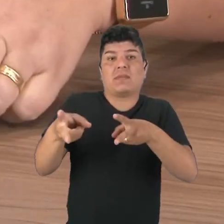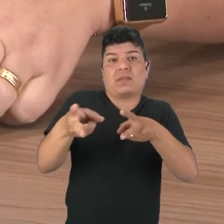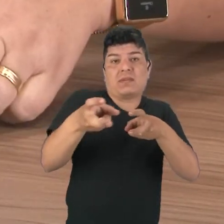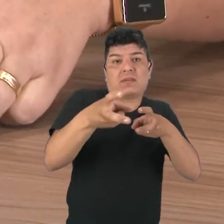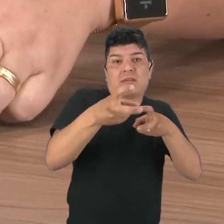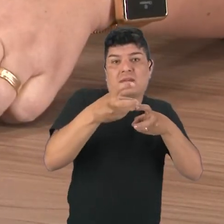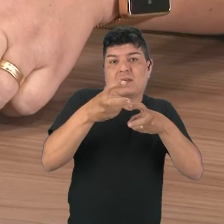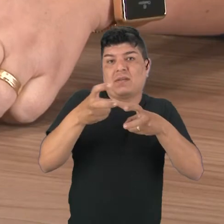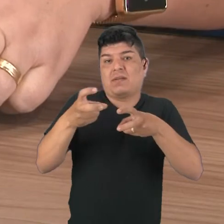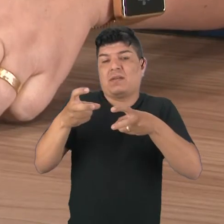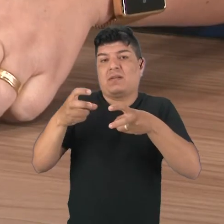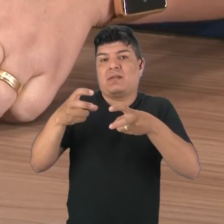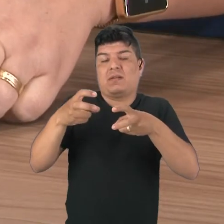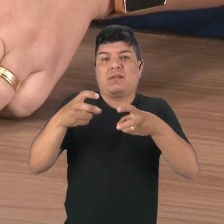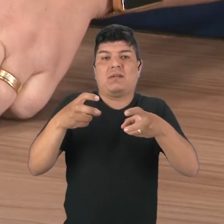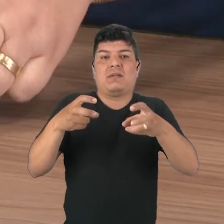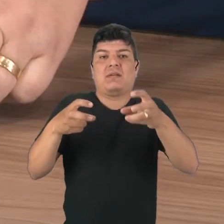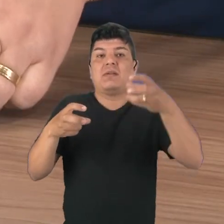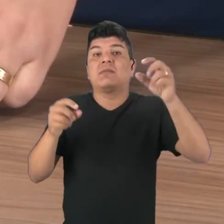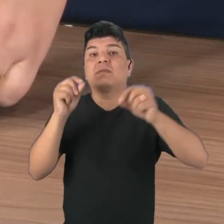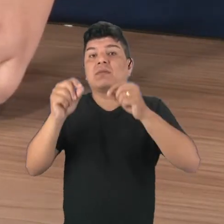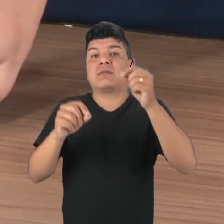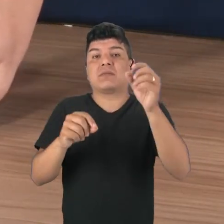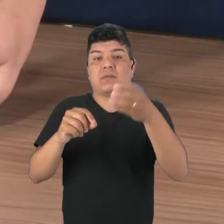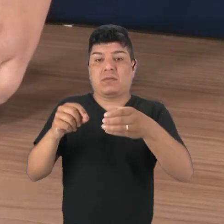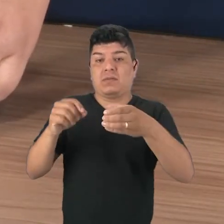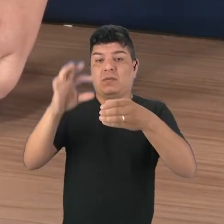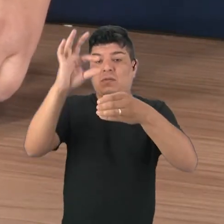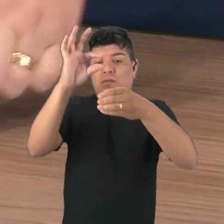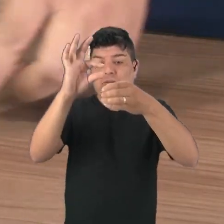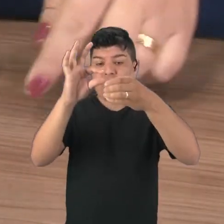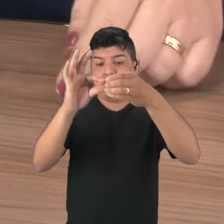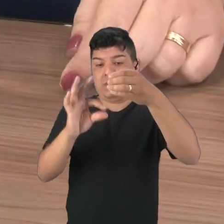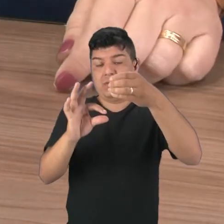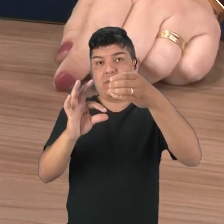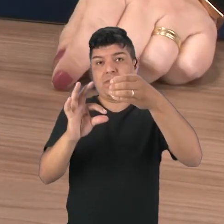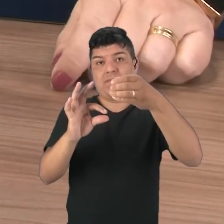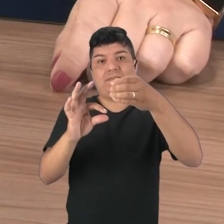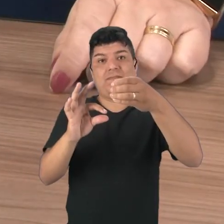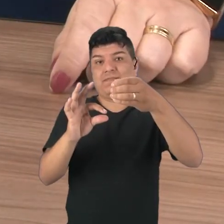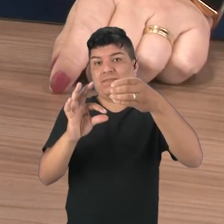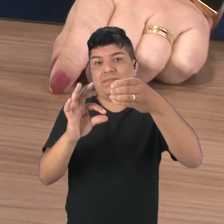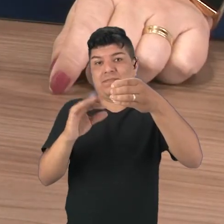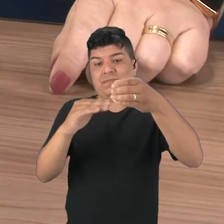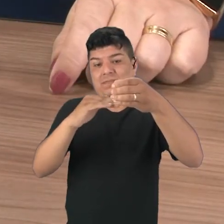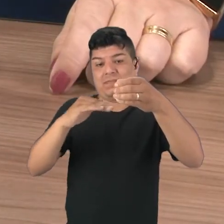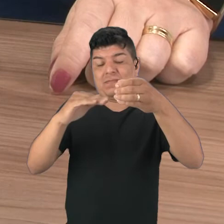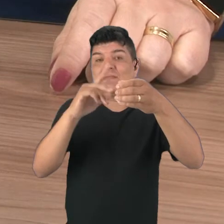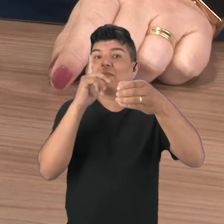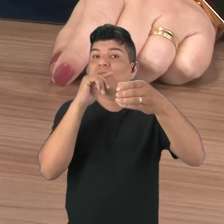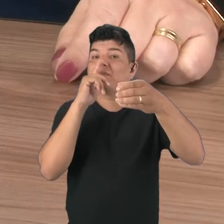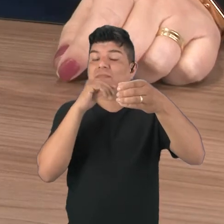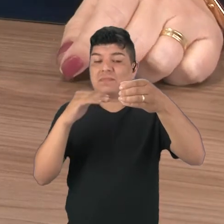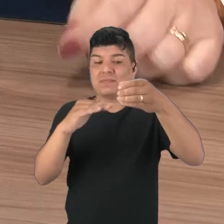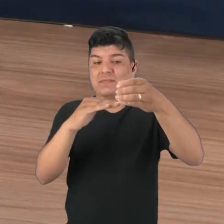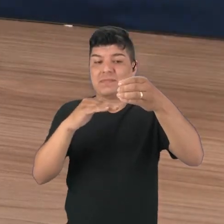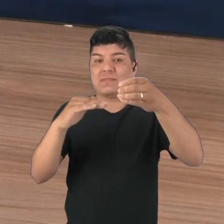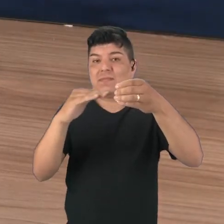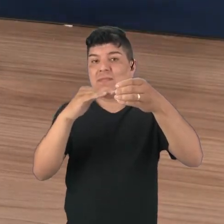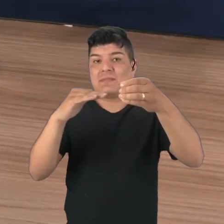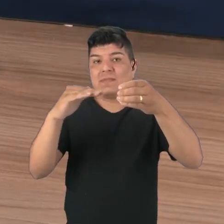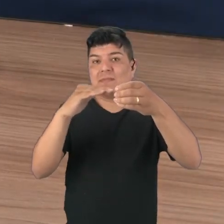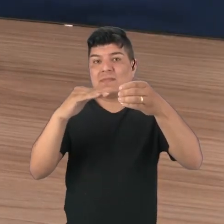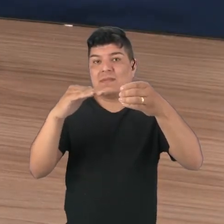Percebam que ela não desceu para o mel, olha só. Ela ficou na água, né? Ela